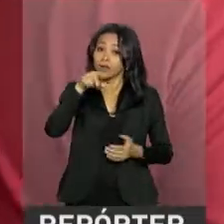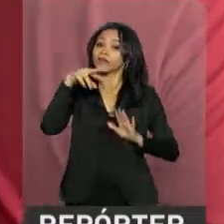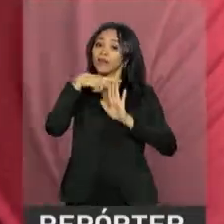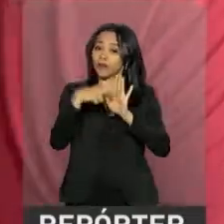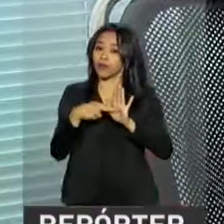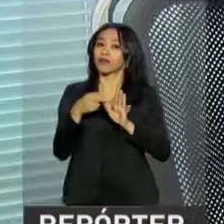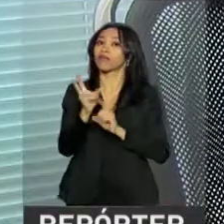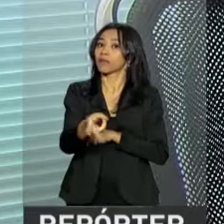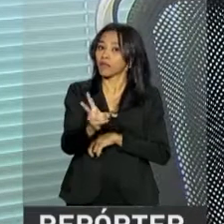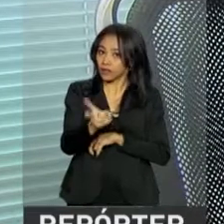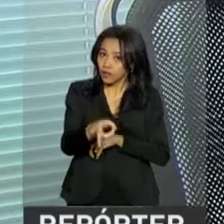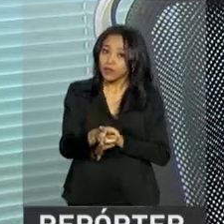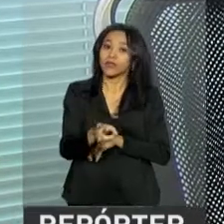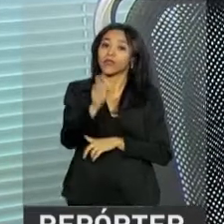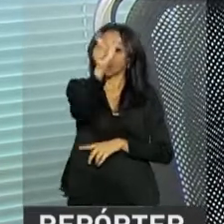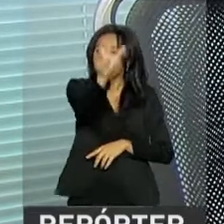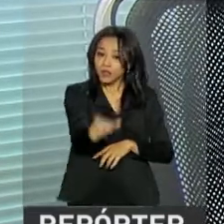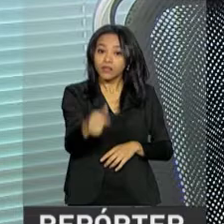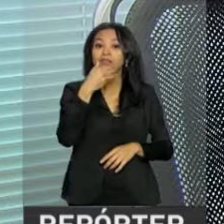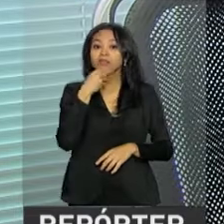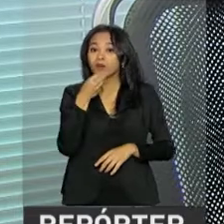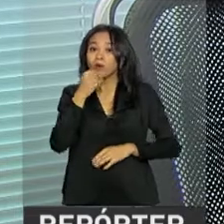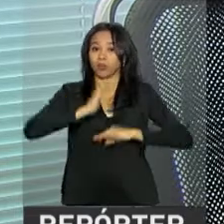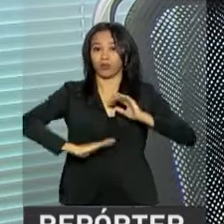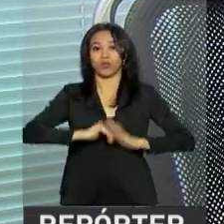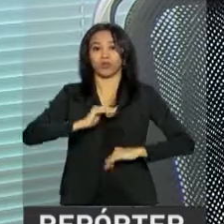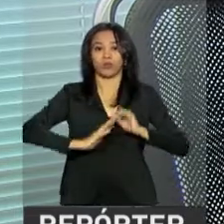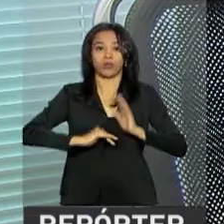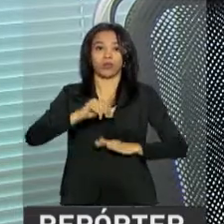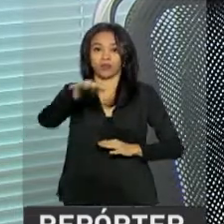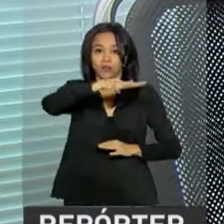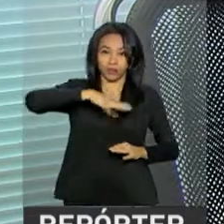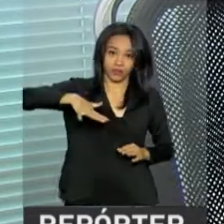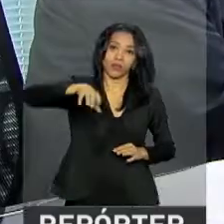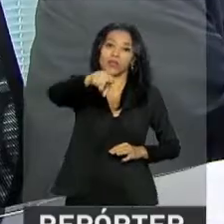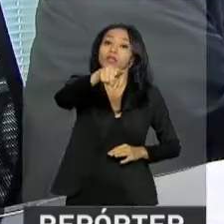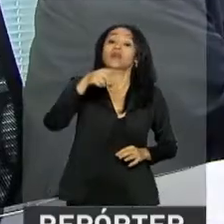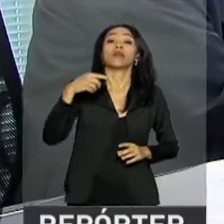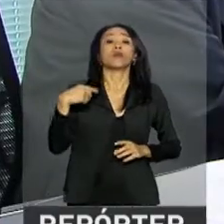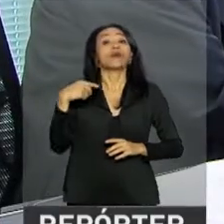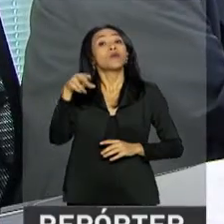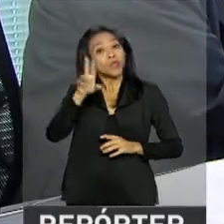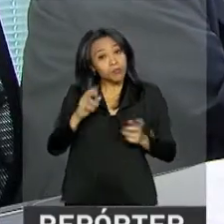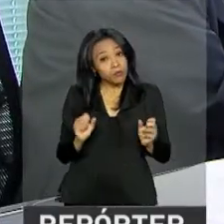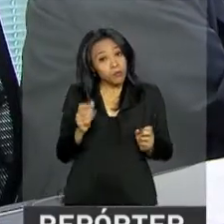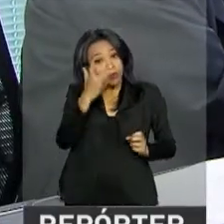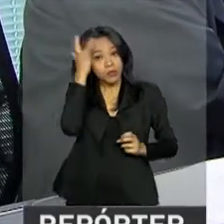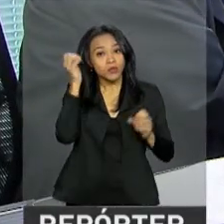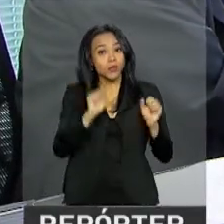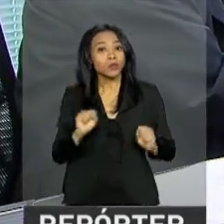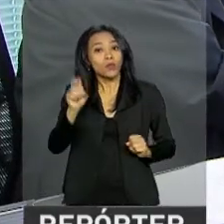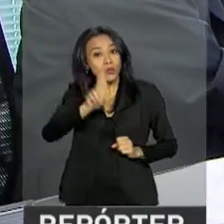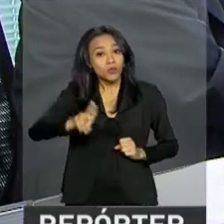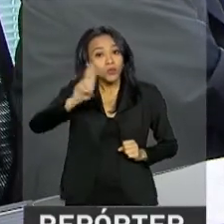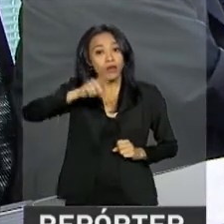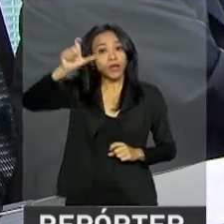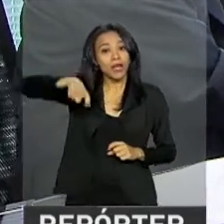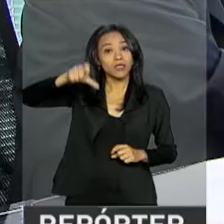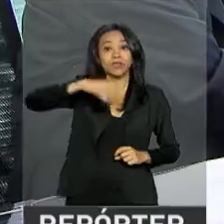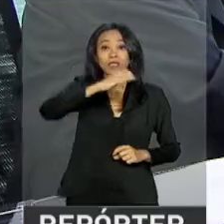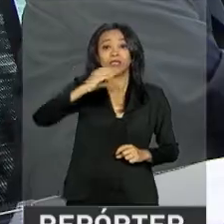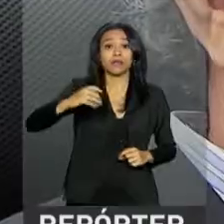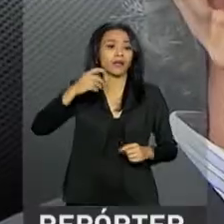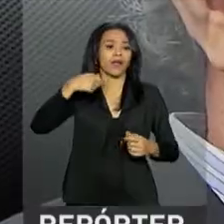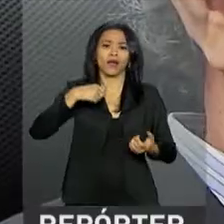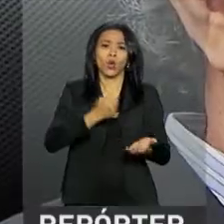mantida este consultor de finanças pessoais defende que as pessoas usam o cartão de crédito para pagar contas do dia a dia